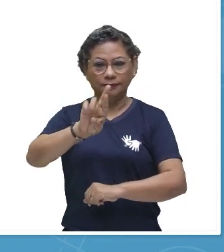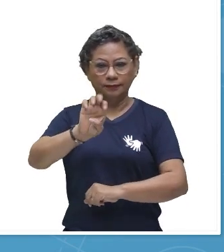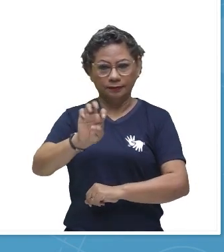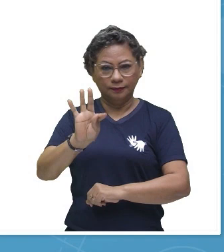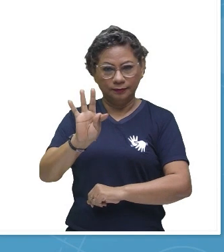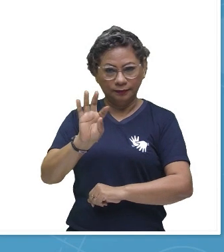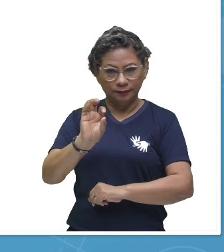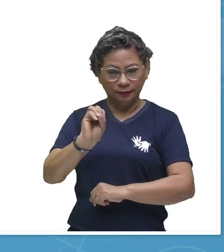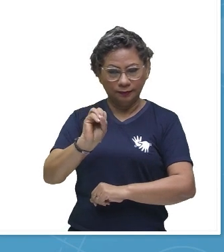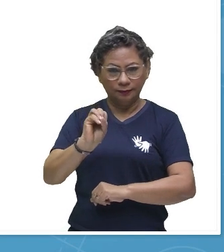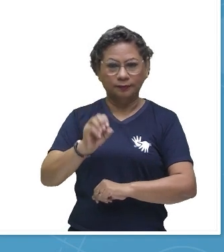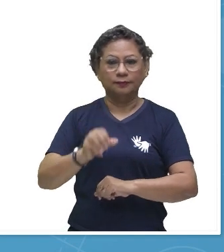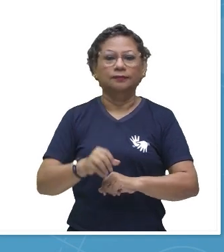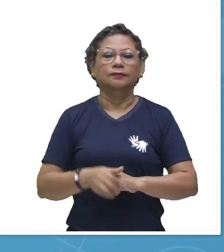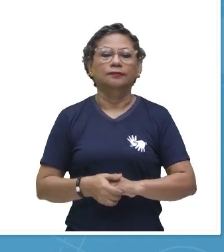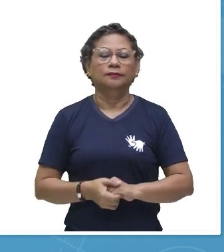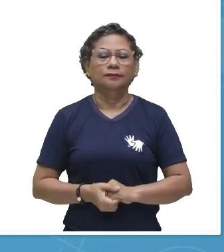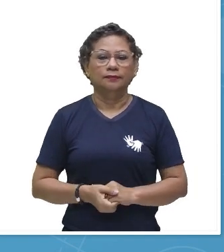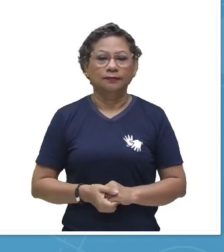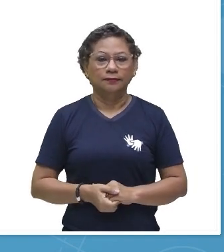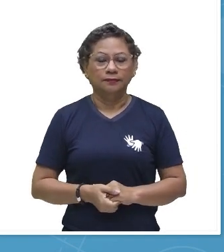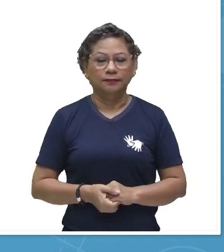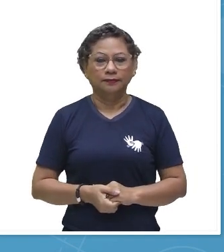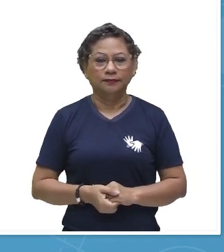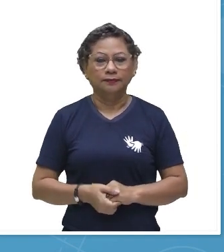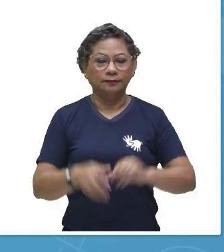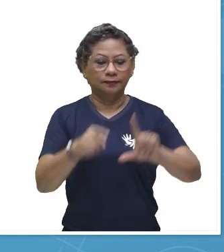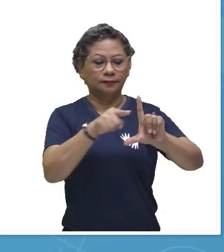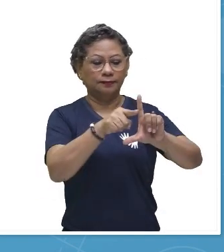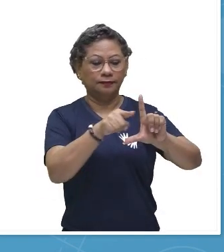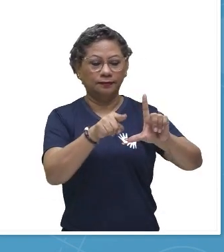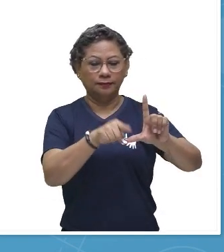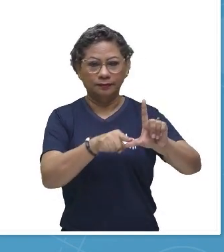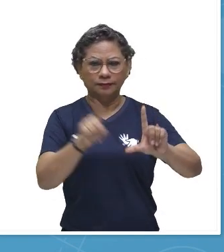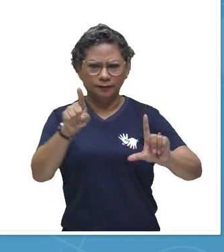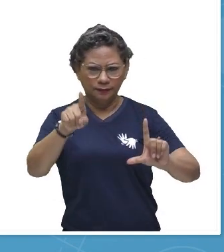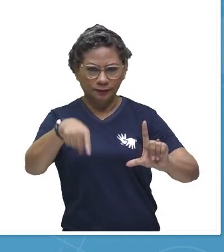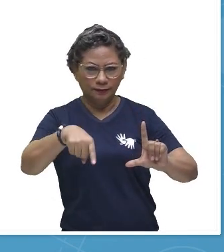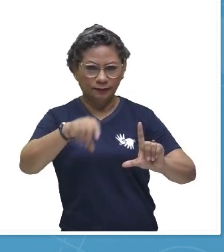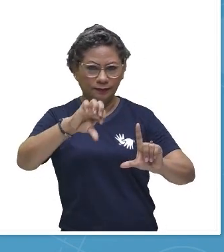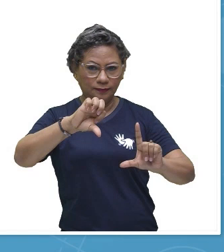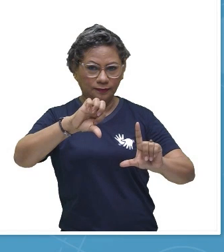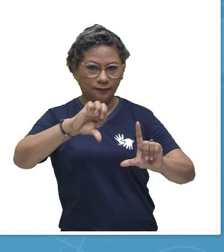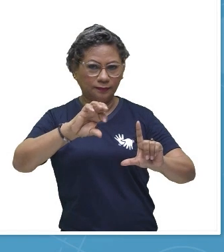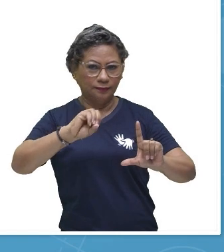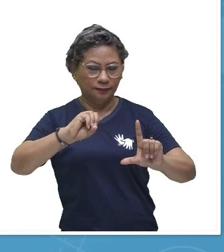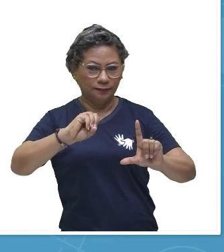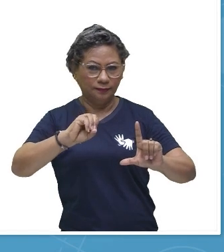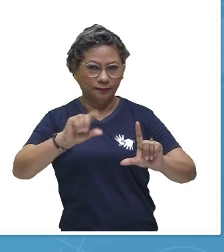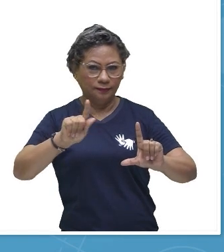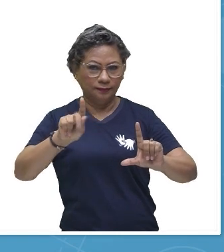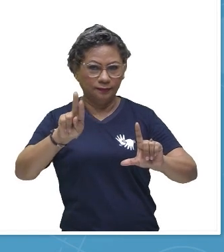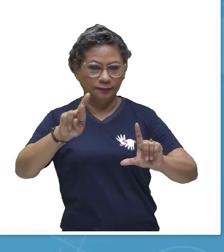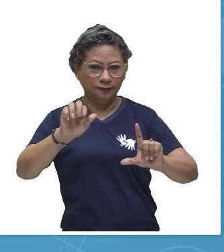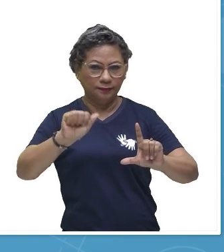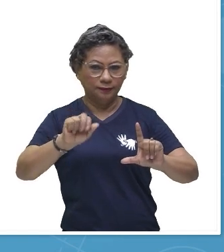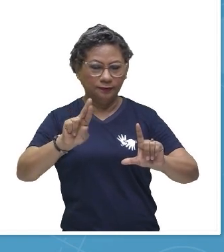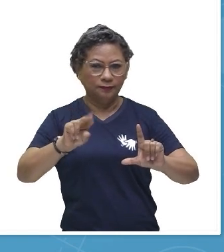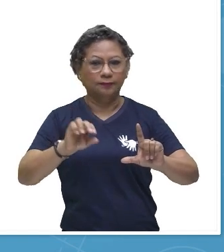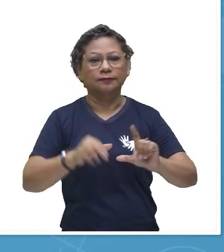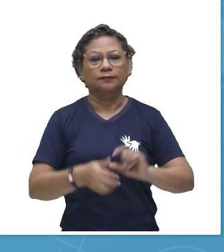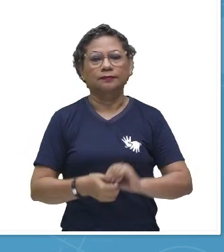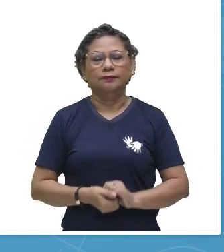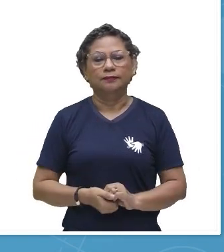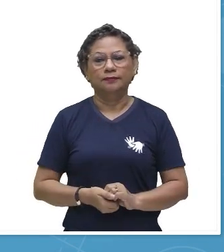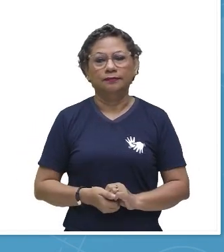E esse ângulo, ele vale 90 graus. Então, essa é a diferença